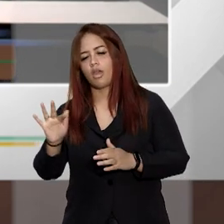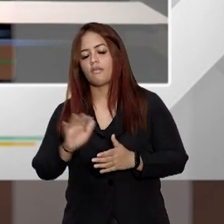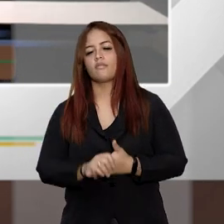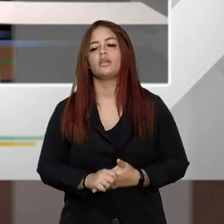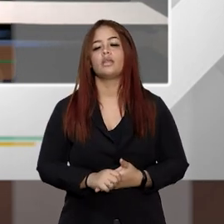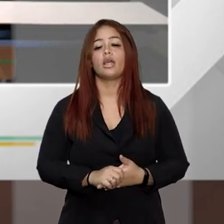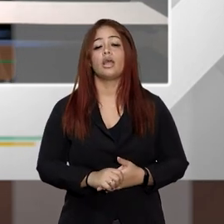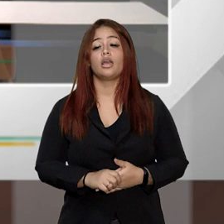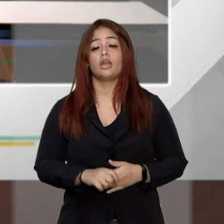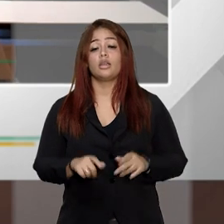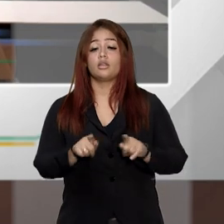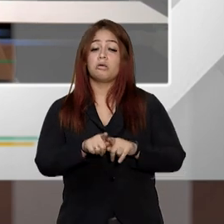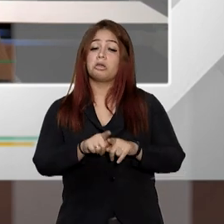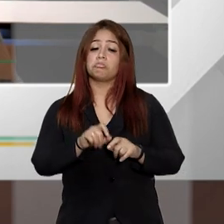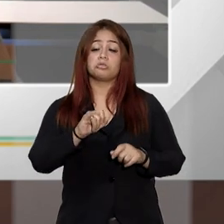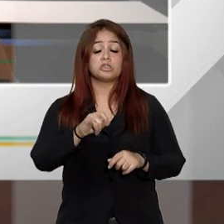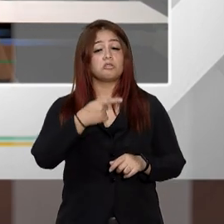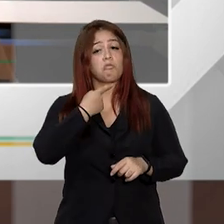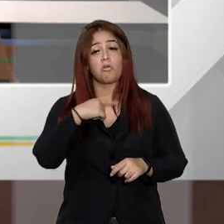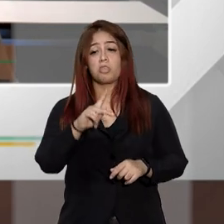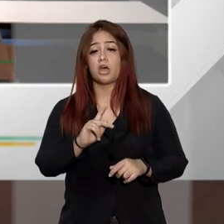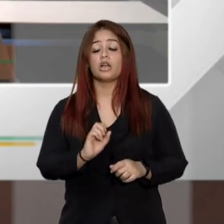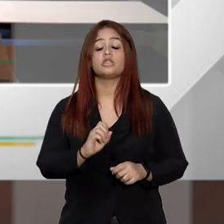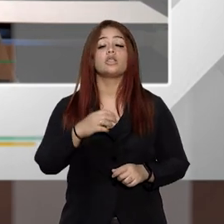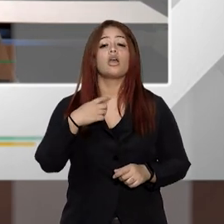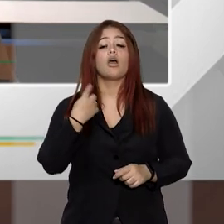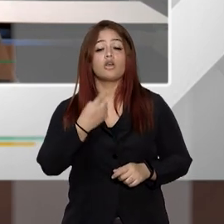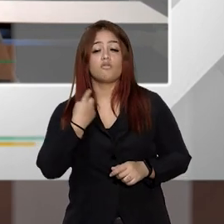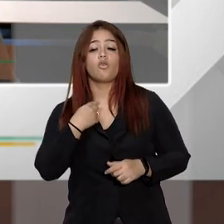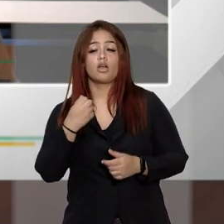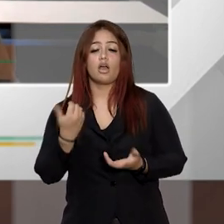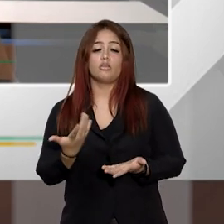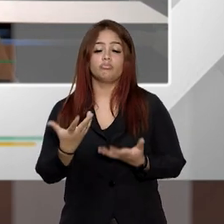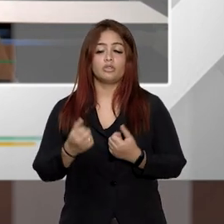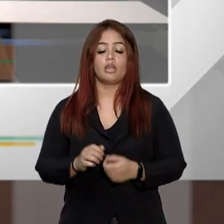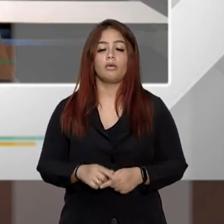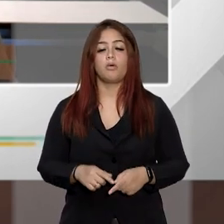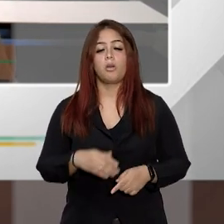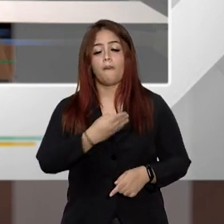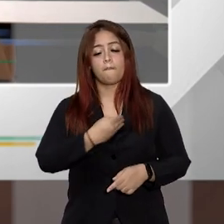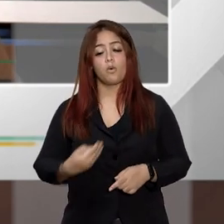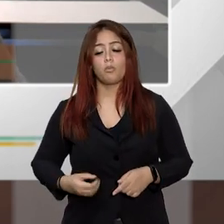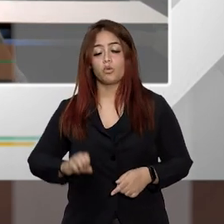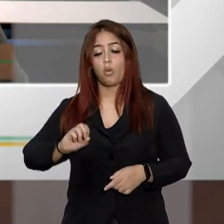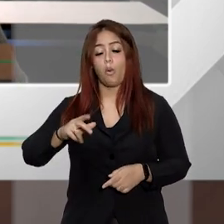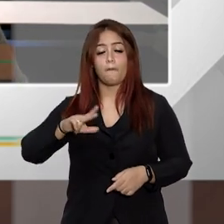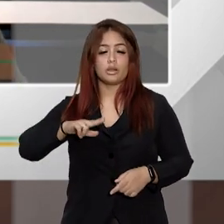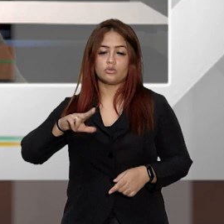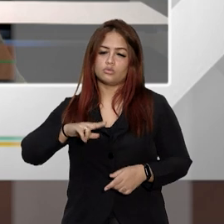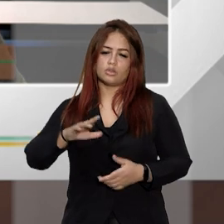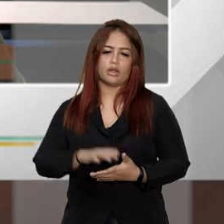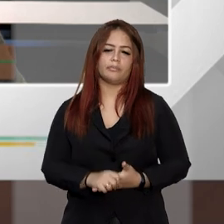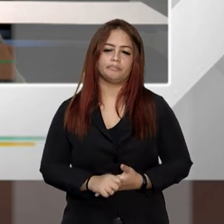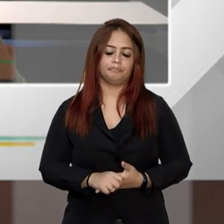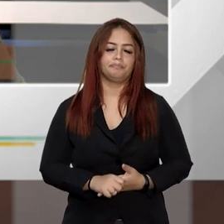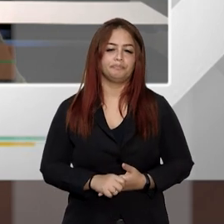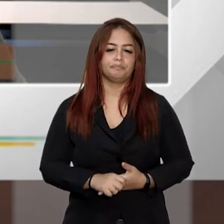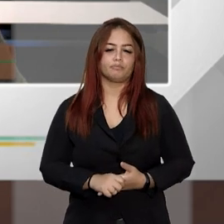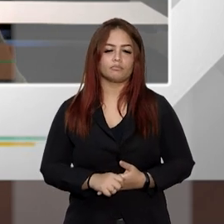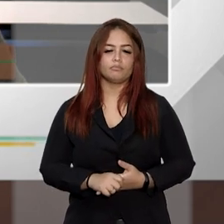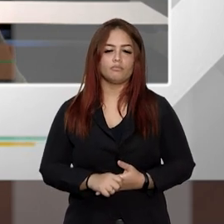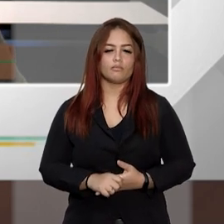também é facultado à parte constituir um advogado, seja ele público ou particular. Público seria a Defensoria Pública da